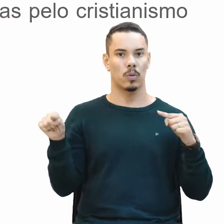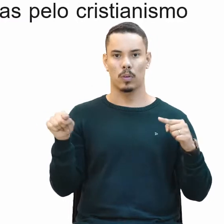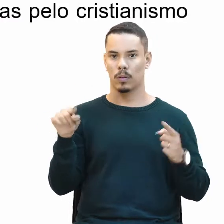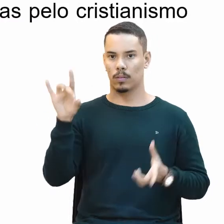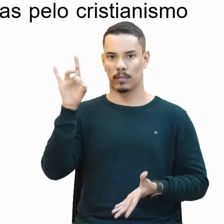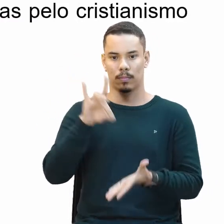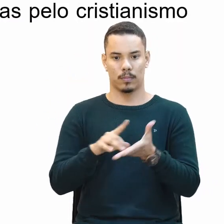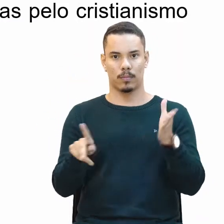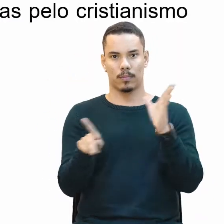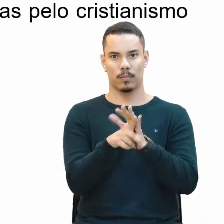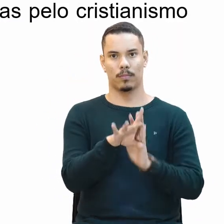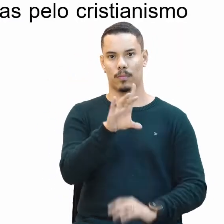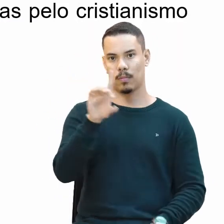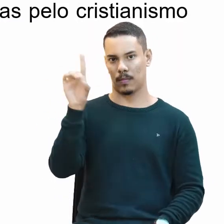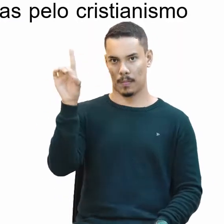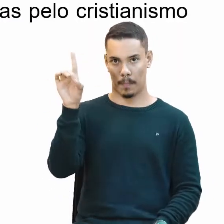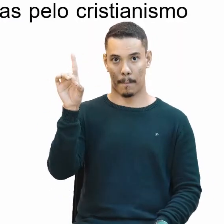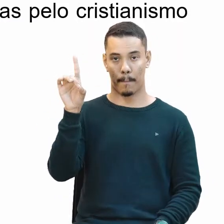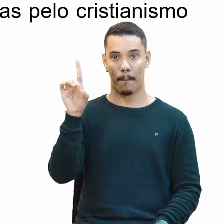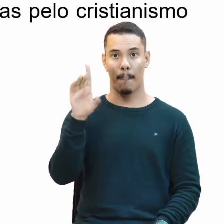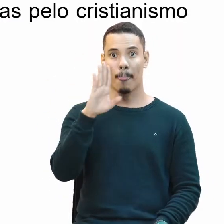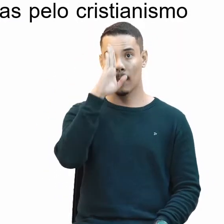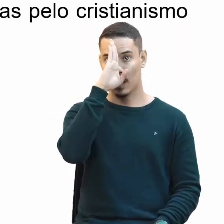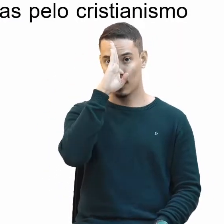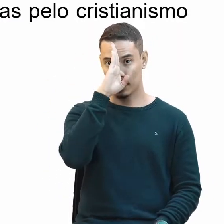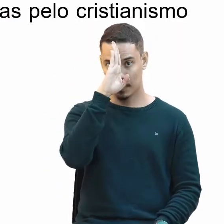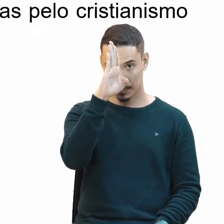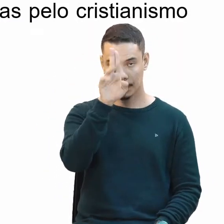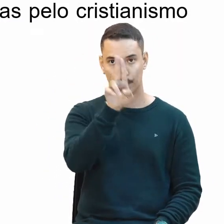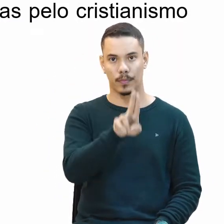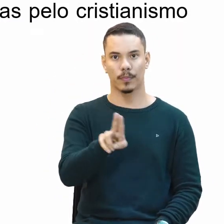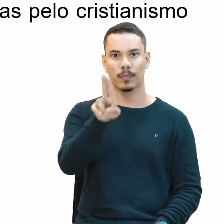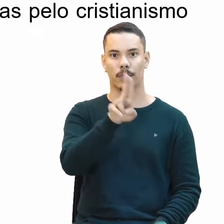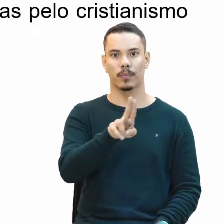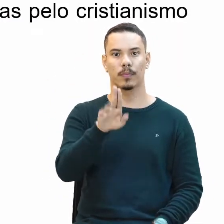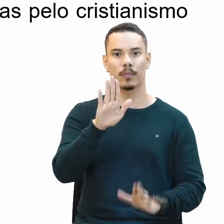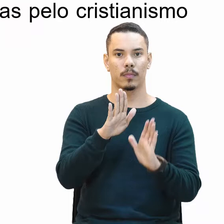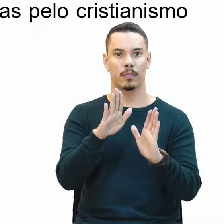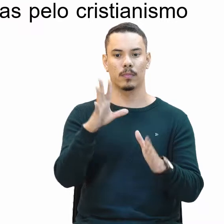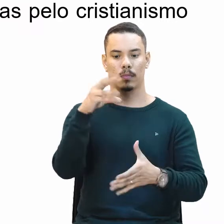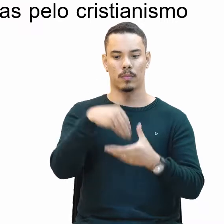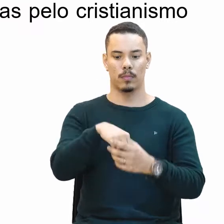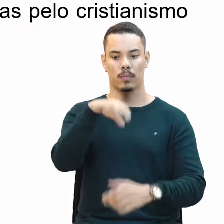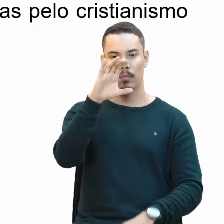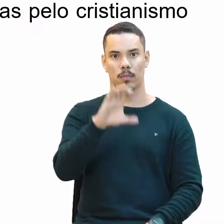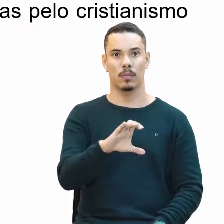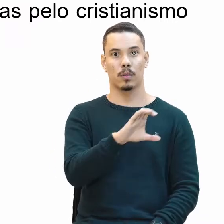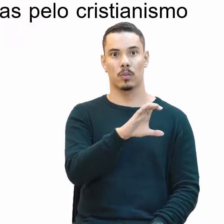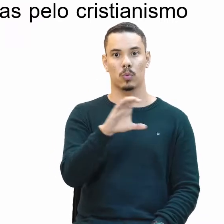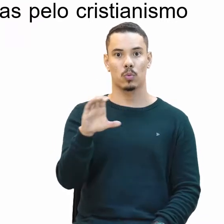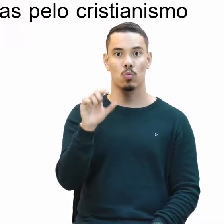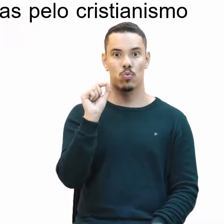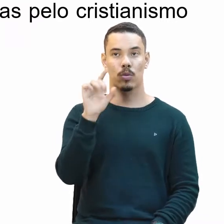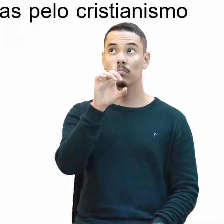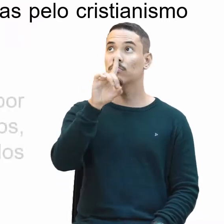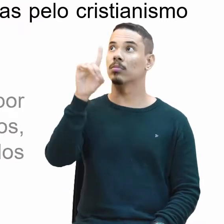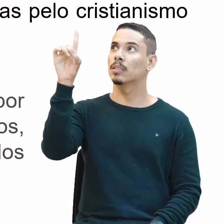Deus. E a principal fonte utilizada pelo cristianismo era a revelação